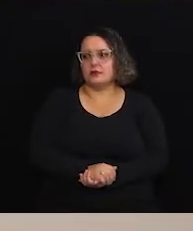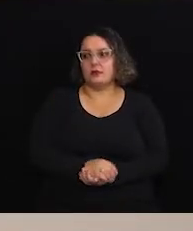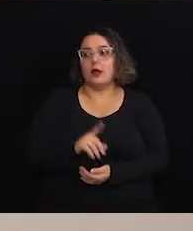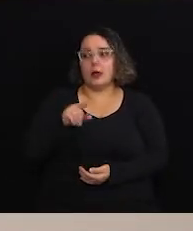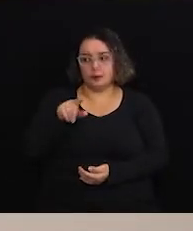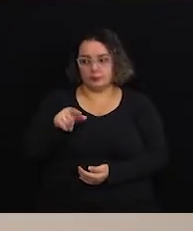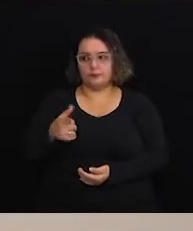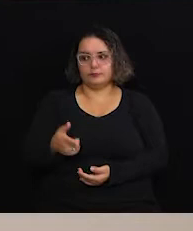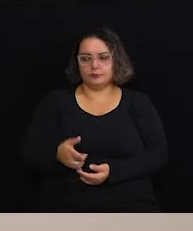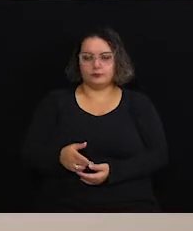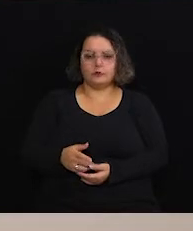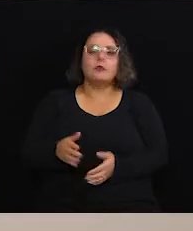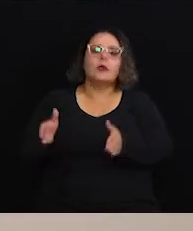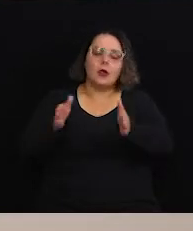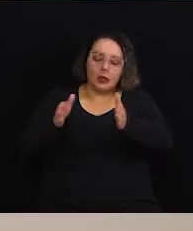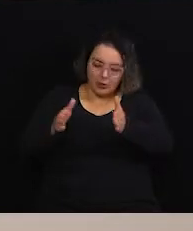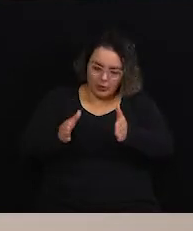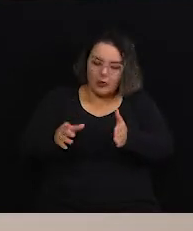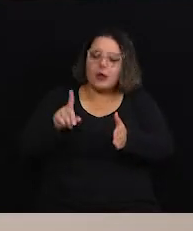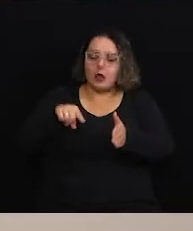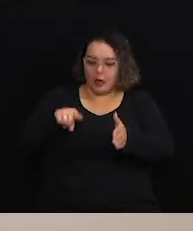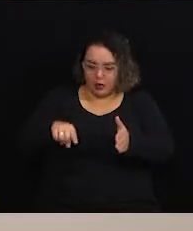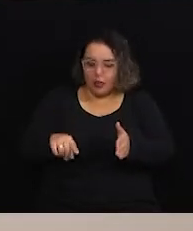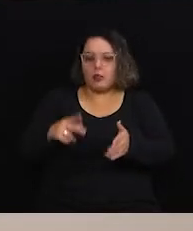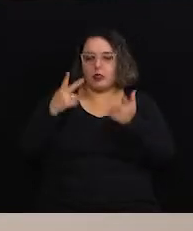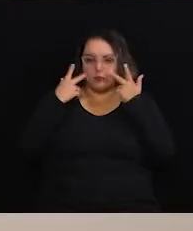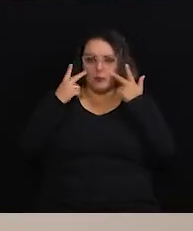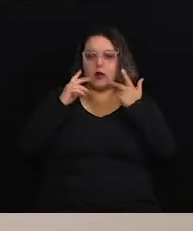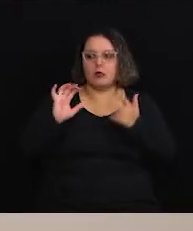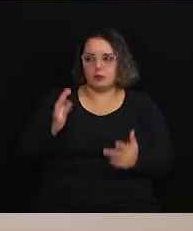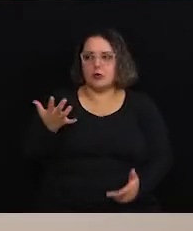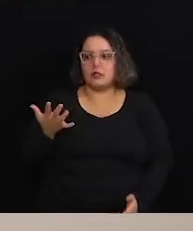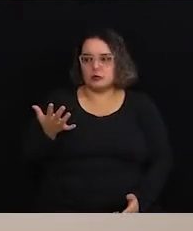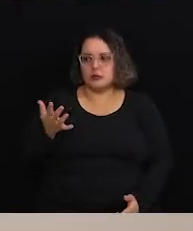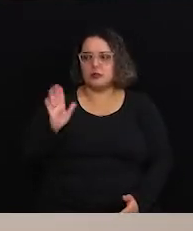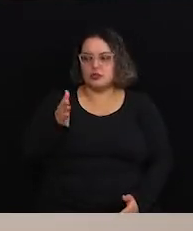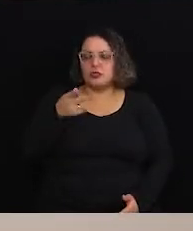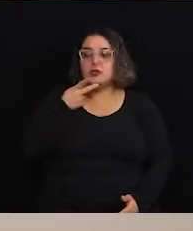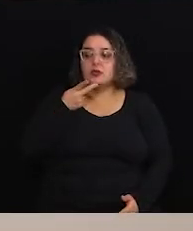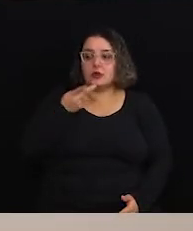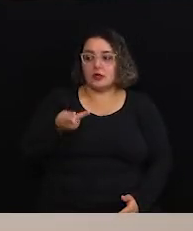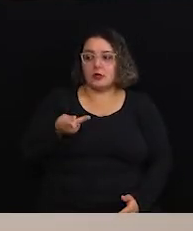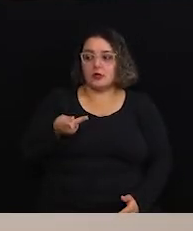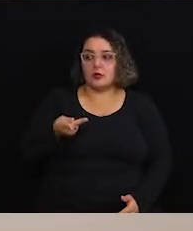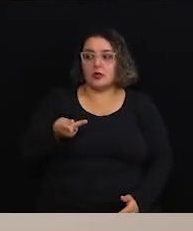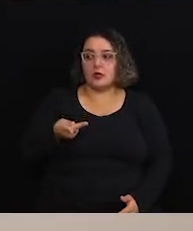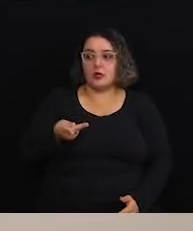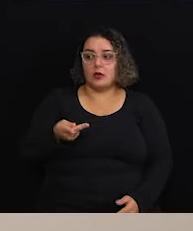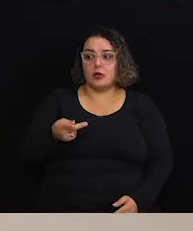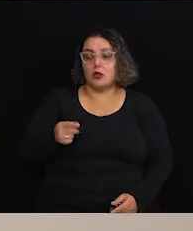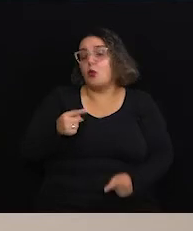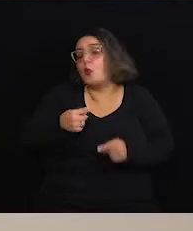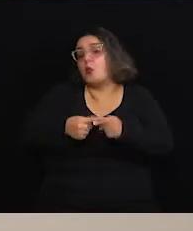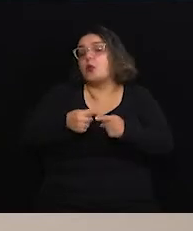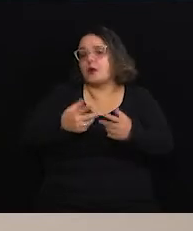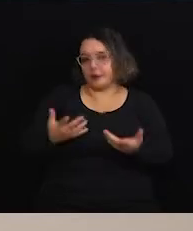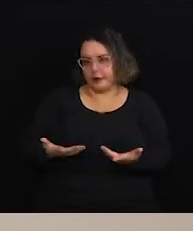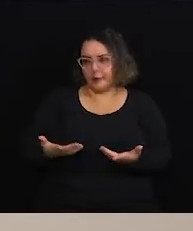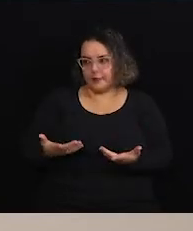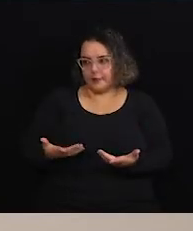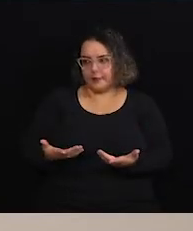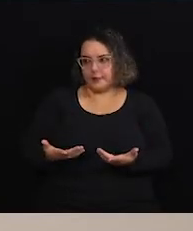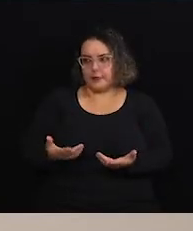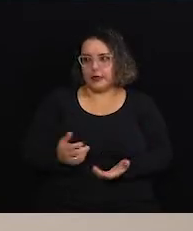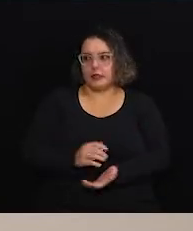Então, em geral, é nessa faixa etária que aparece, né, como eu já falei, e o motivo é por